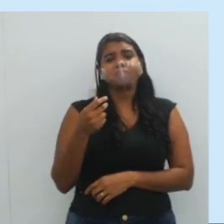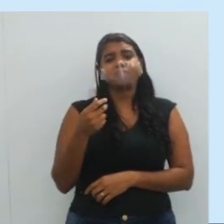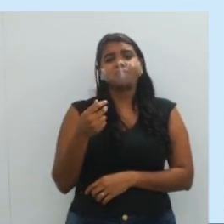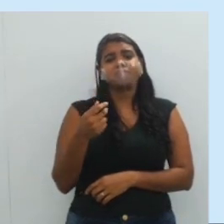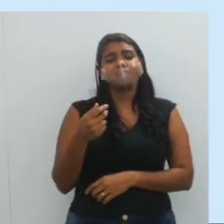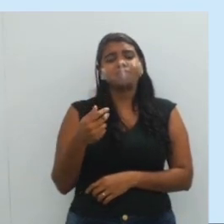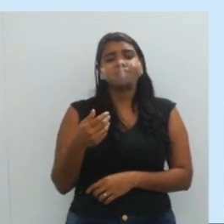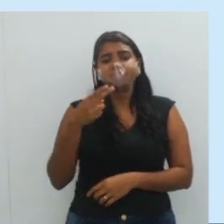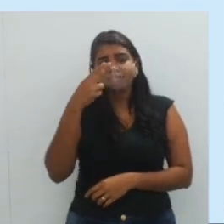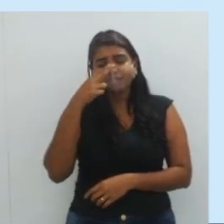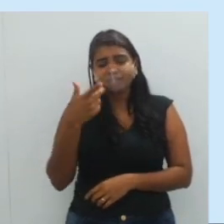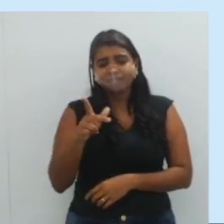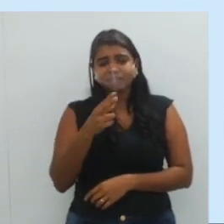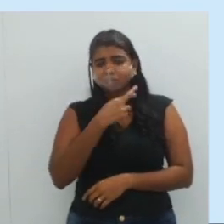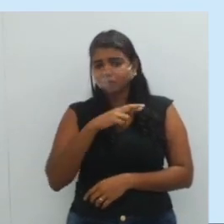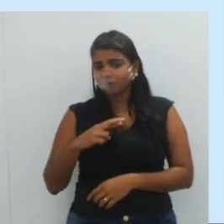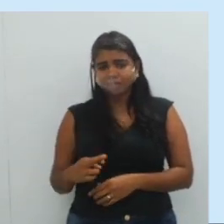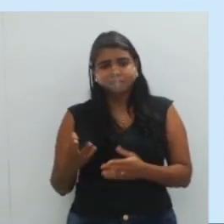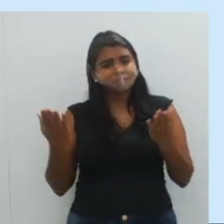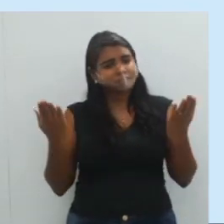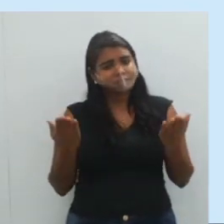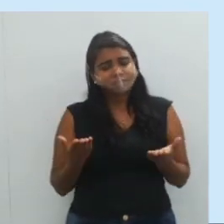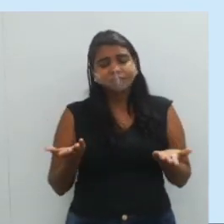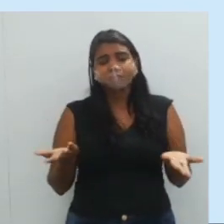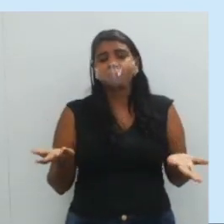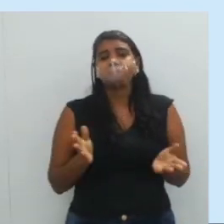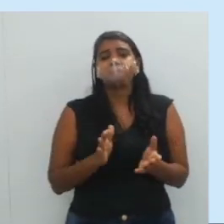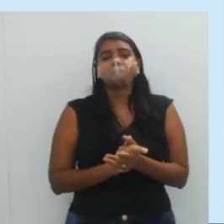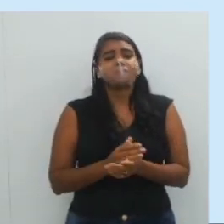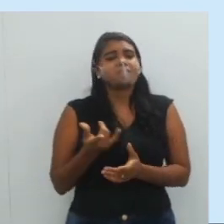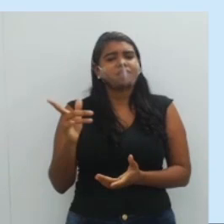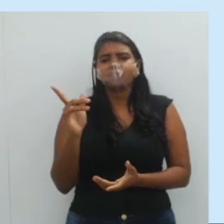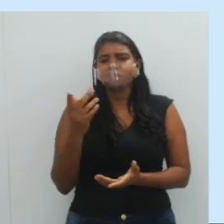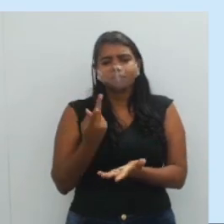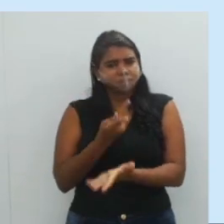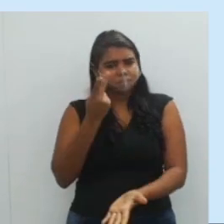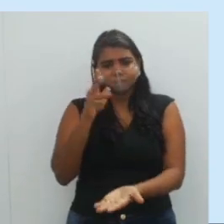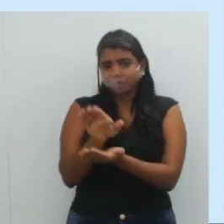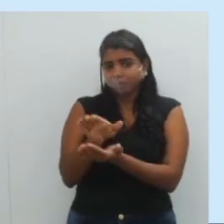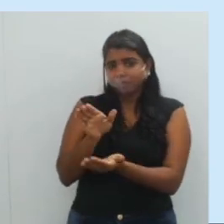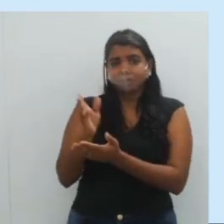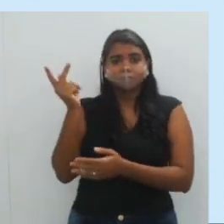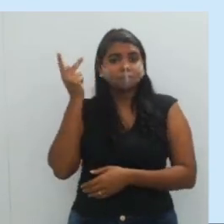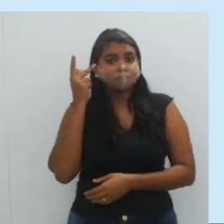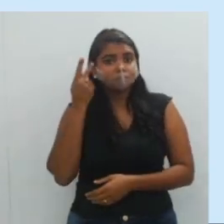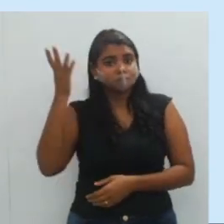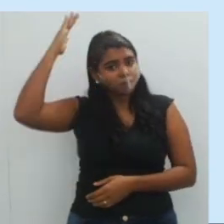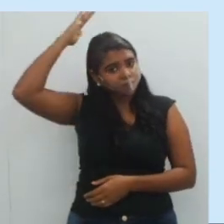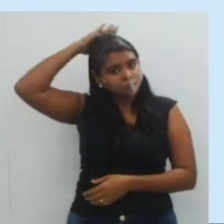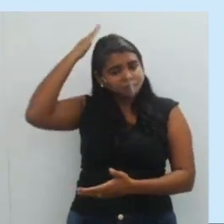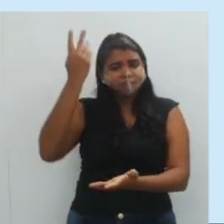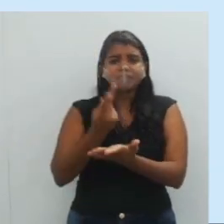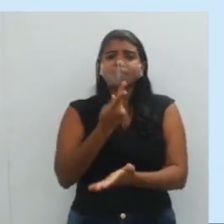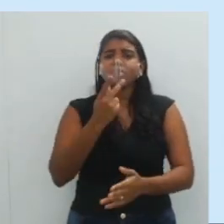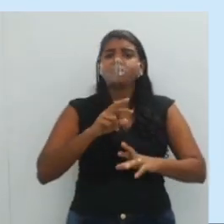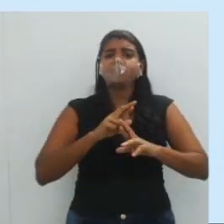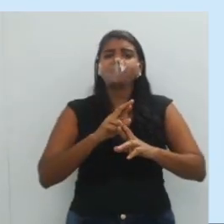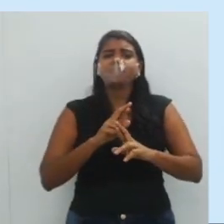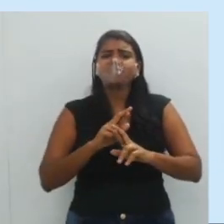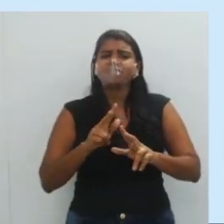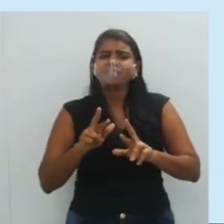religião diferente. É importante salientar que isso não ocorreu apenas em Pernambuco ou São Paulo, no Paraná. Isso acontece.